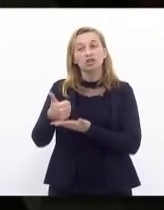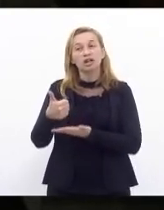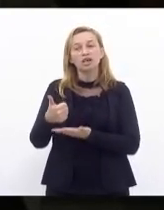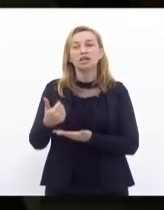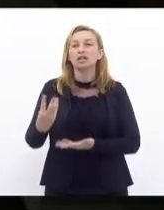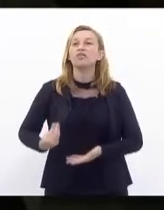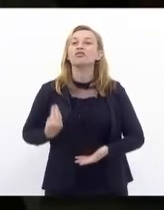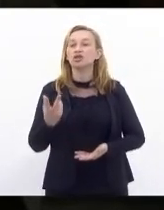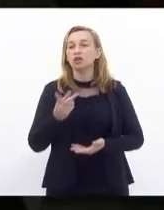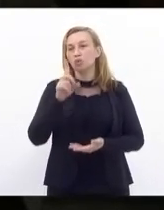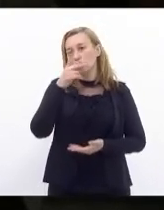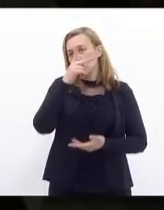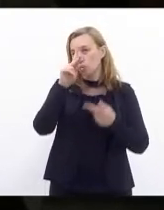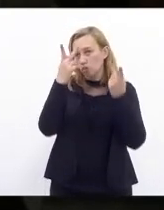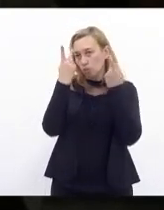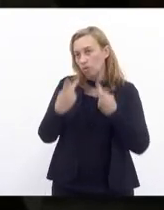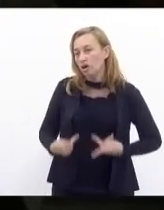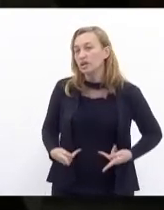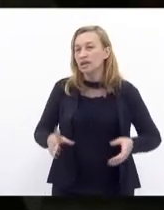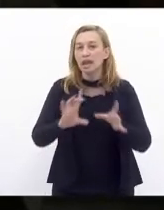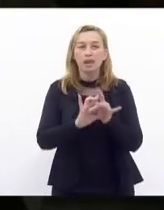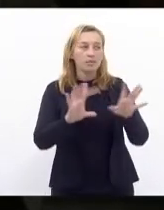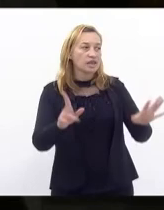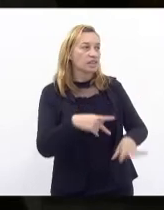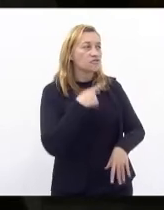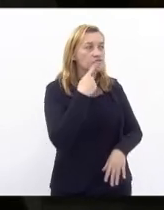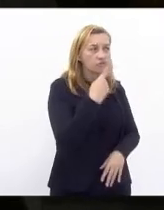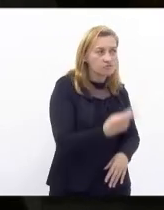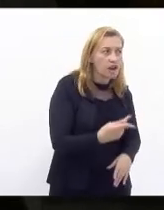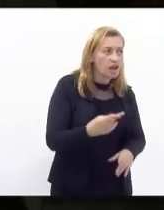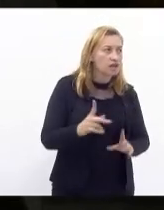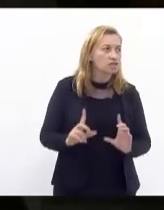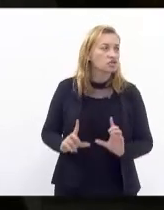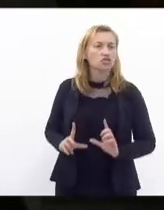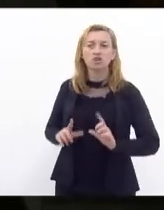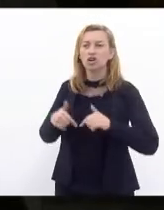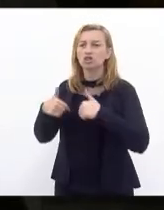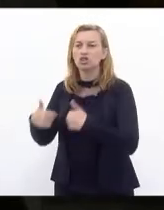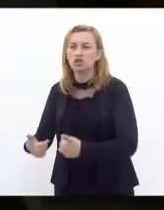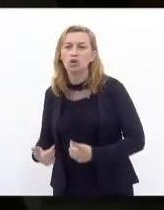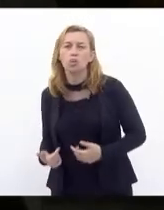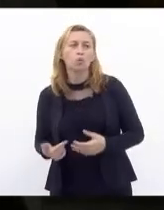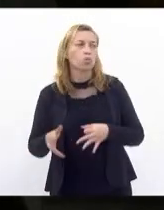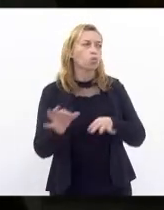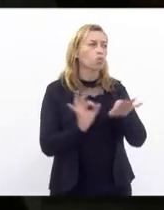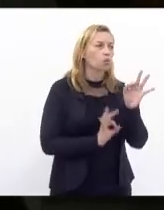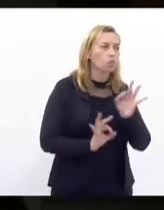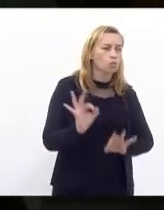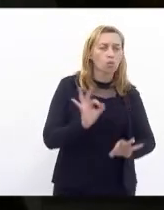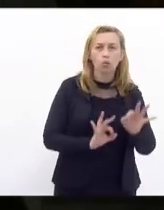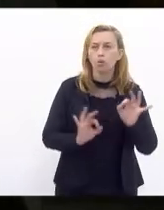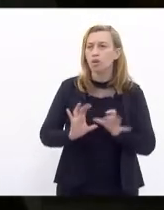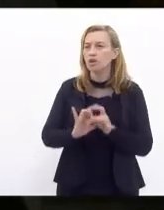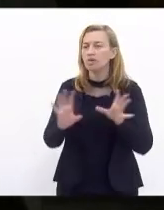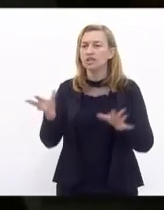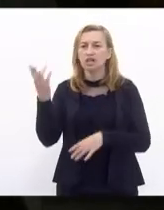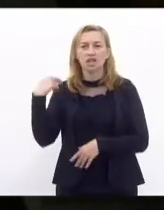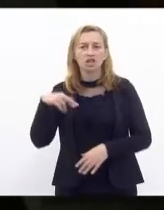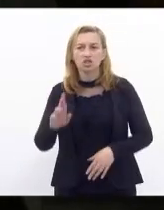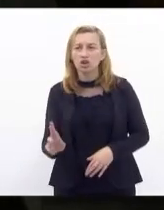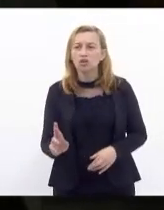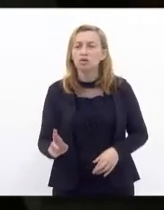a liberdade, seja a liberdade de expressão, de manifestação, de organização, a liberdade